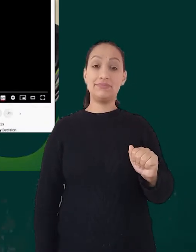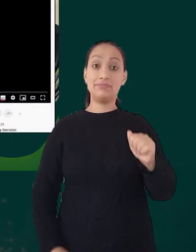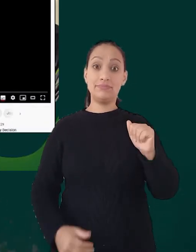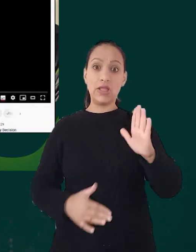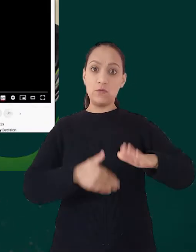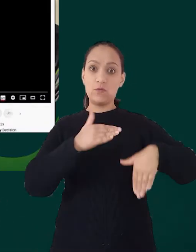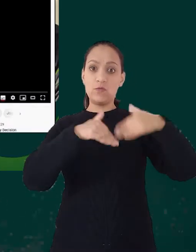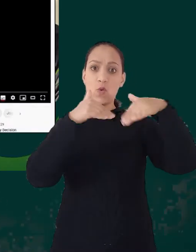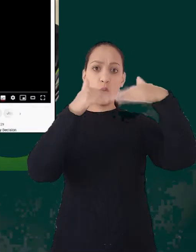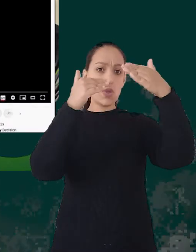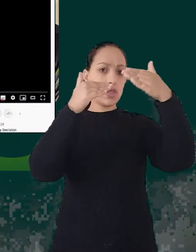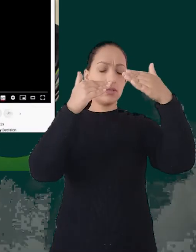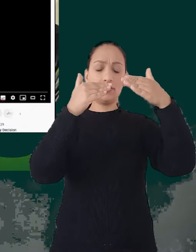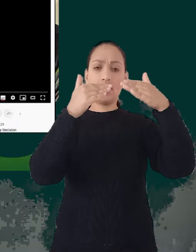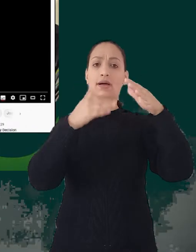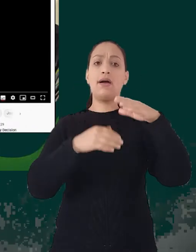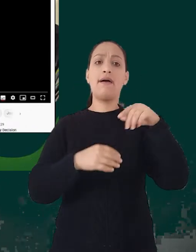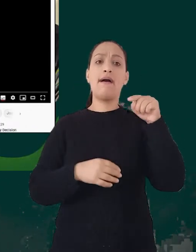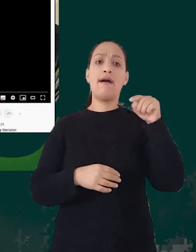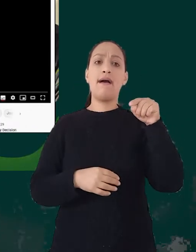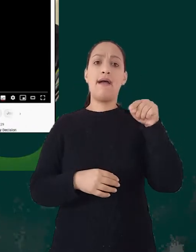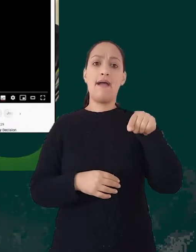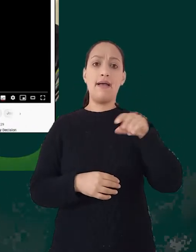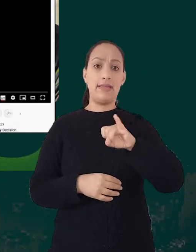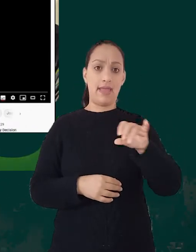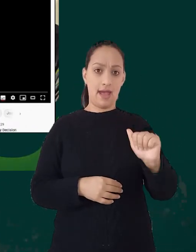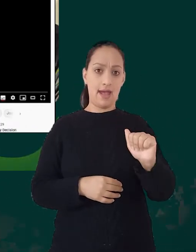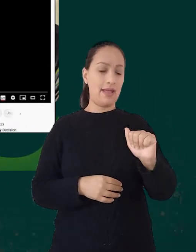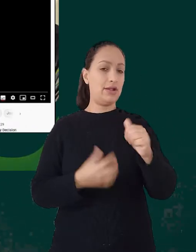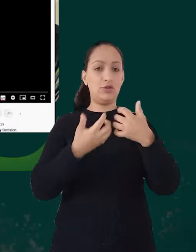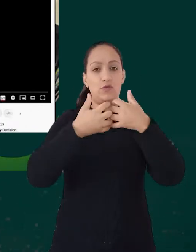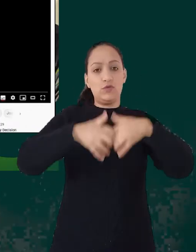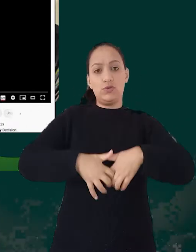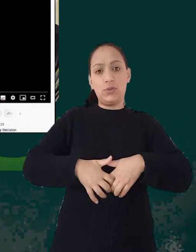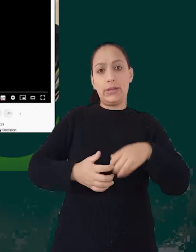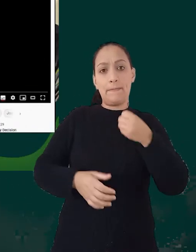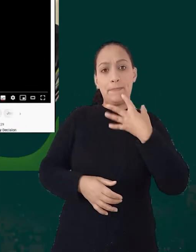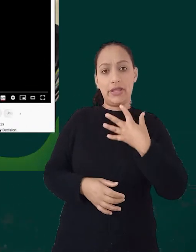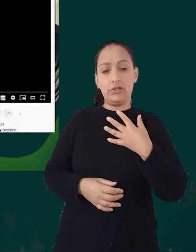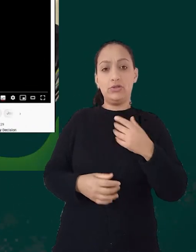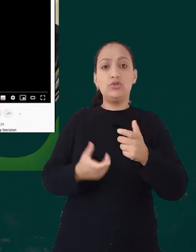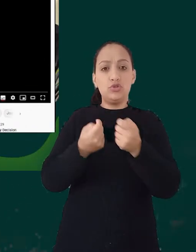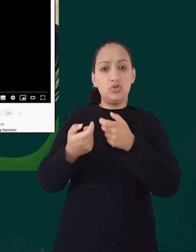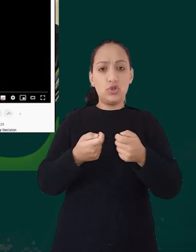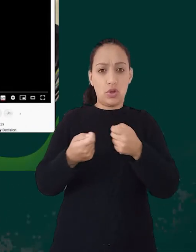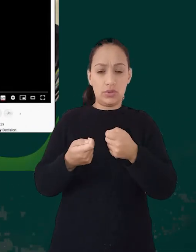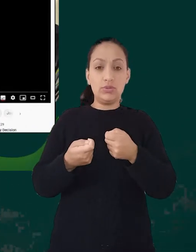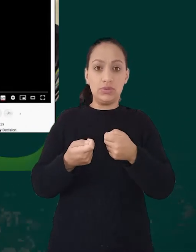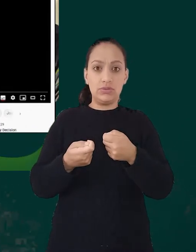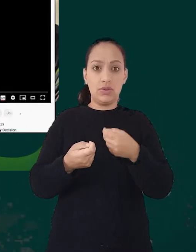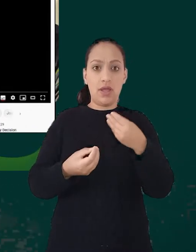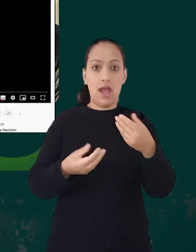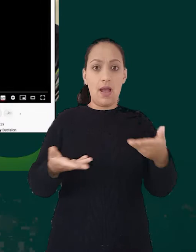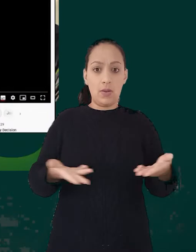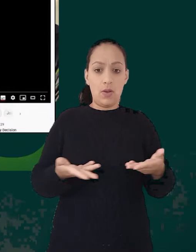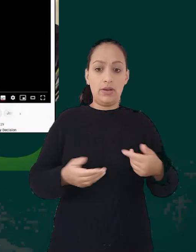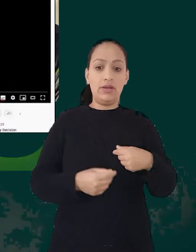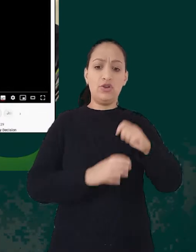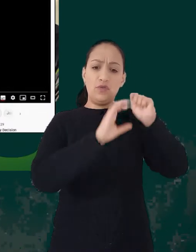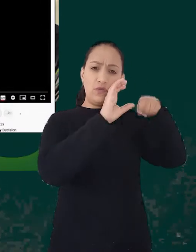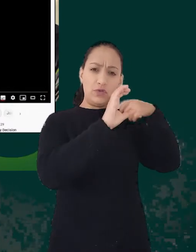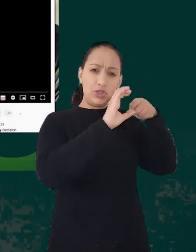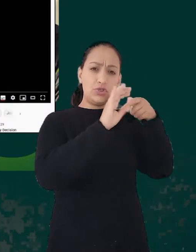evoluída, ela não funciona ainda tão bem nos jogos hoje em dia. Esse aqui é um vídeo que eu quero mostrar para vocês,